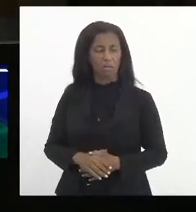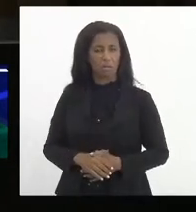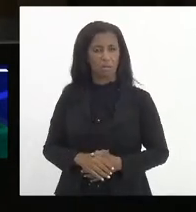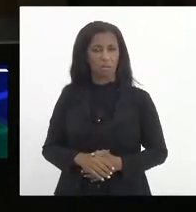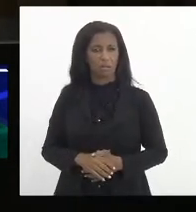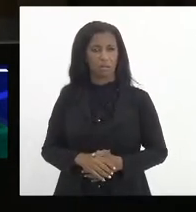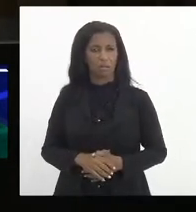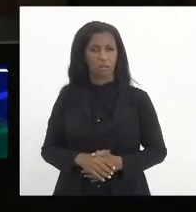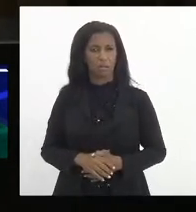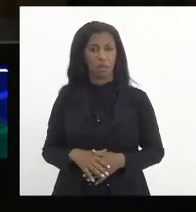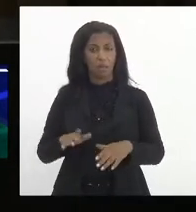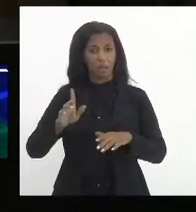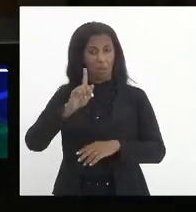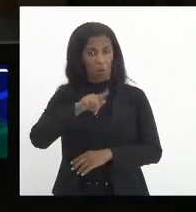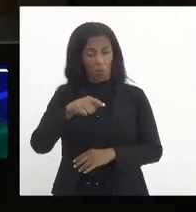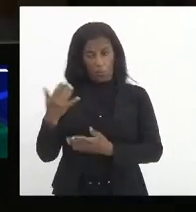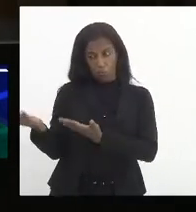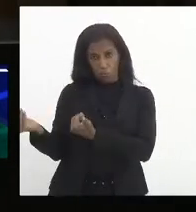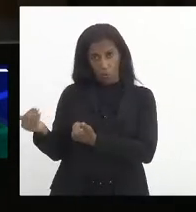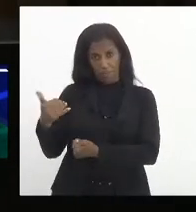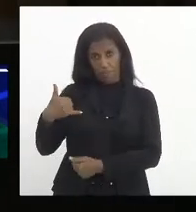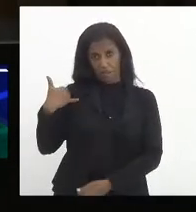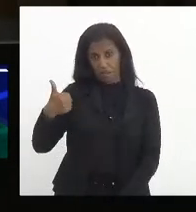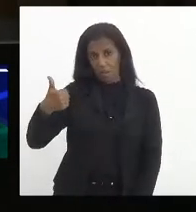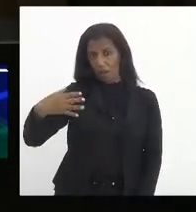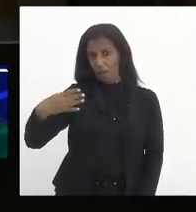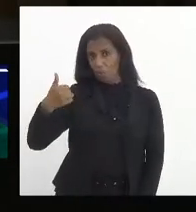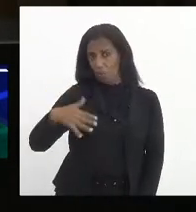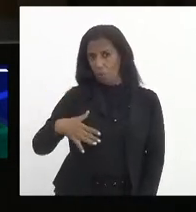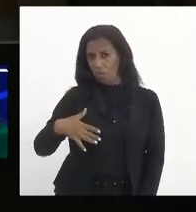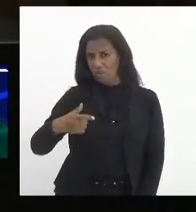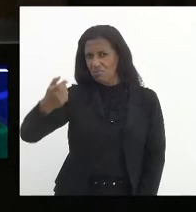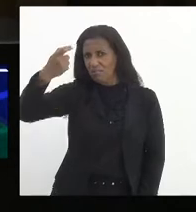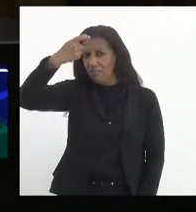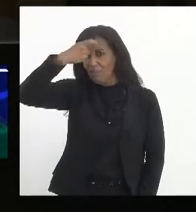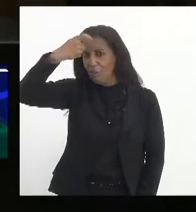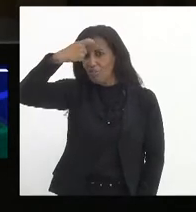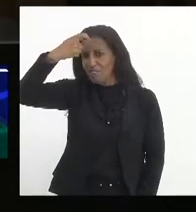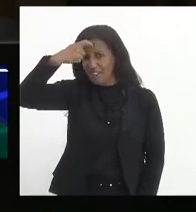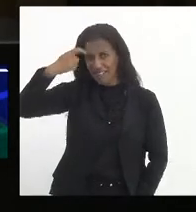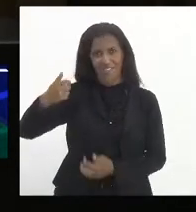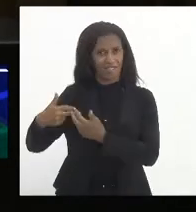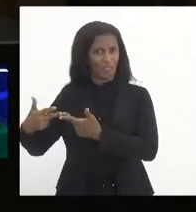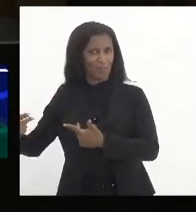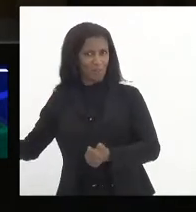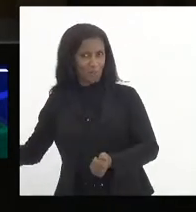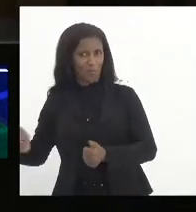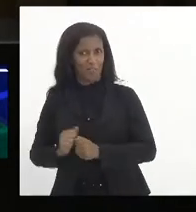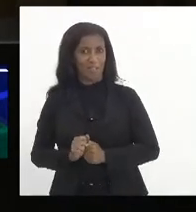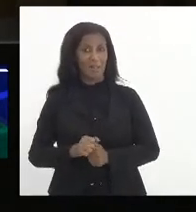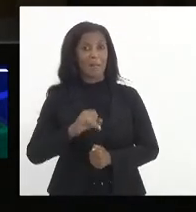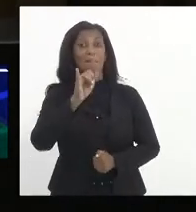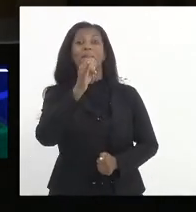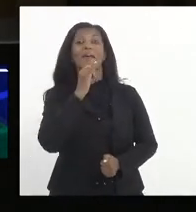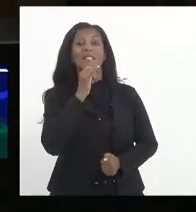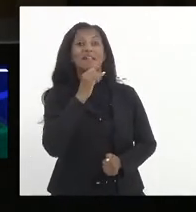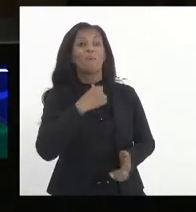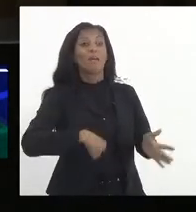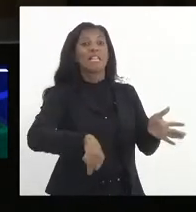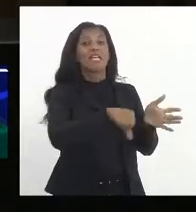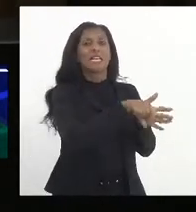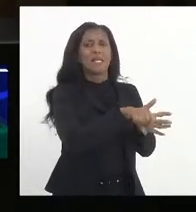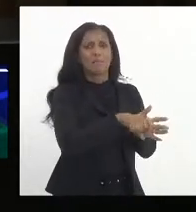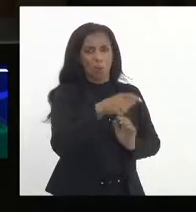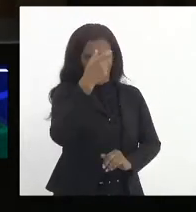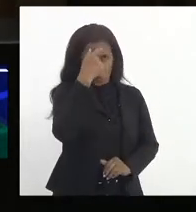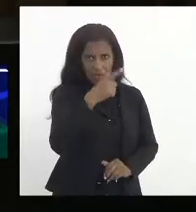o seguinte quer dizer que o jovem de 14 anos ele tem consciência de algumas coisas mas Ele comete um crime ele não tem